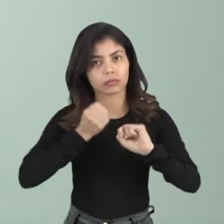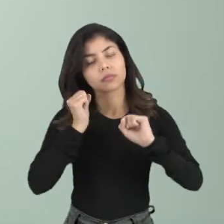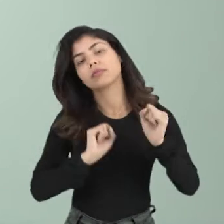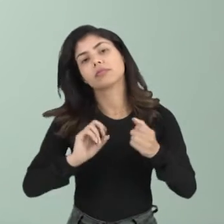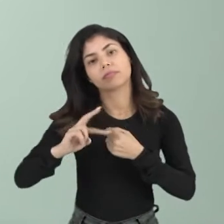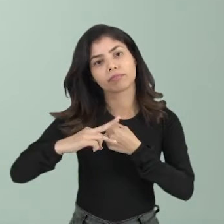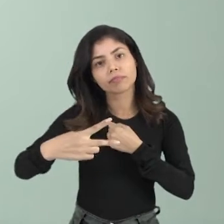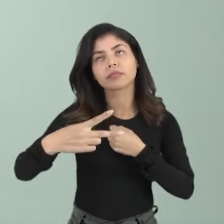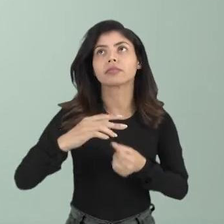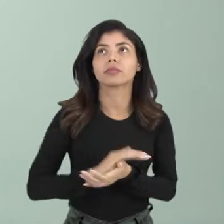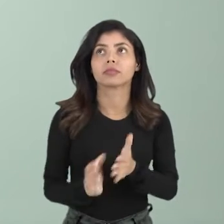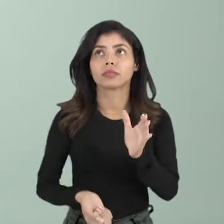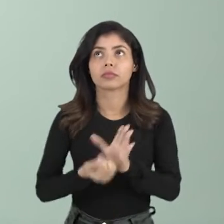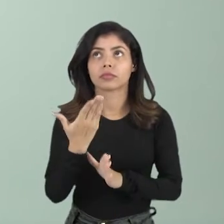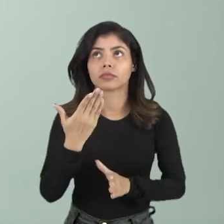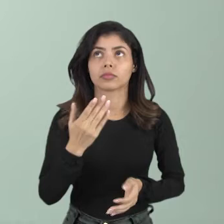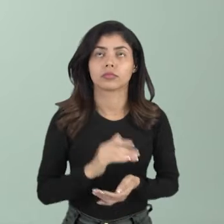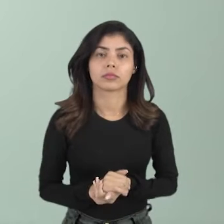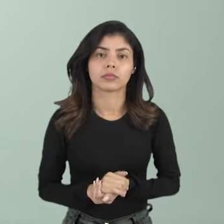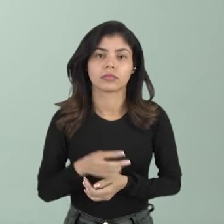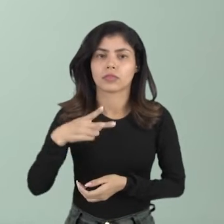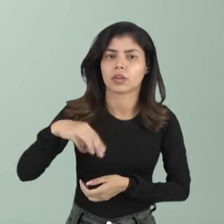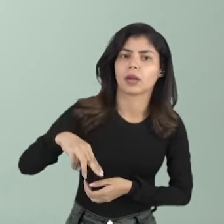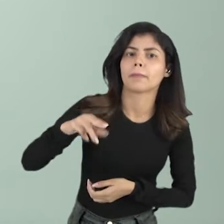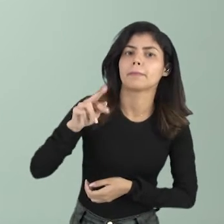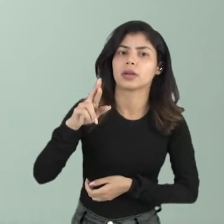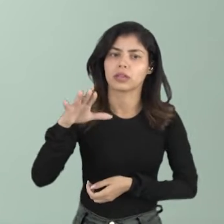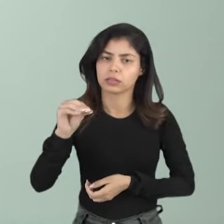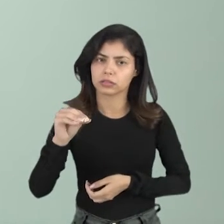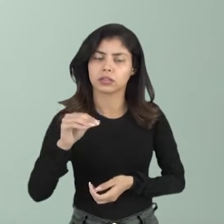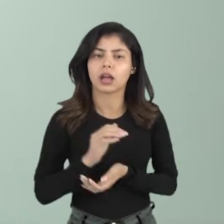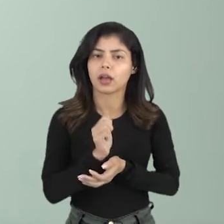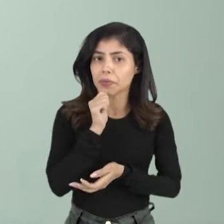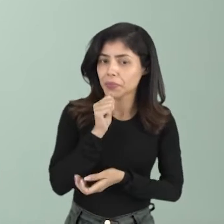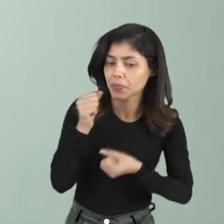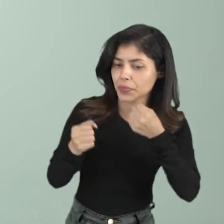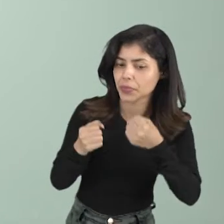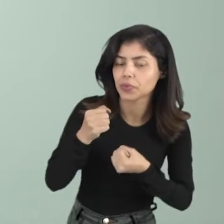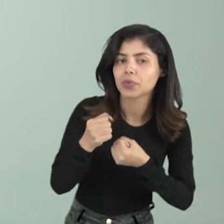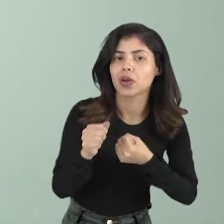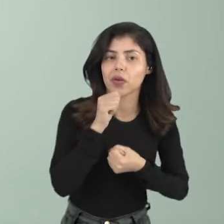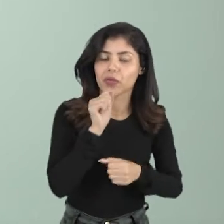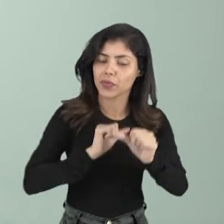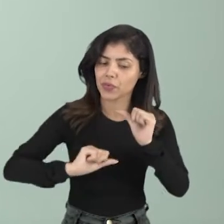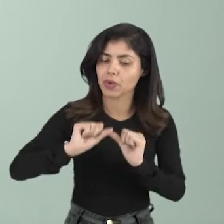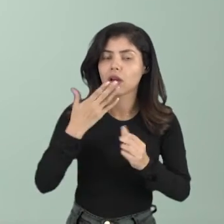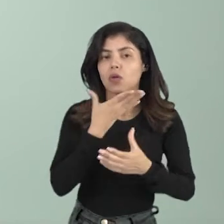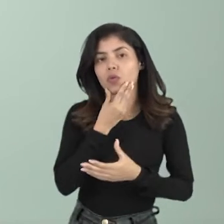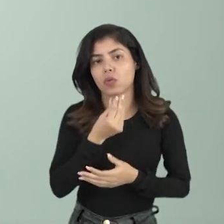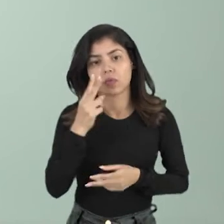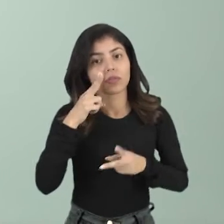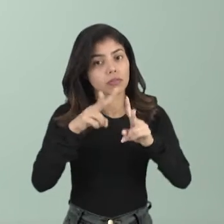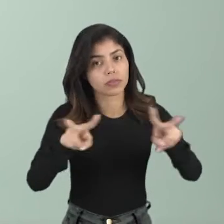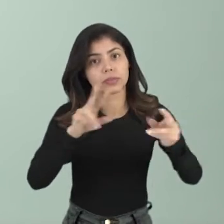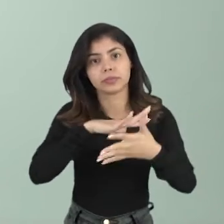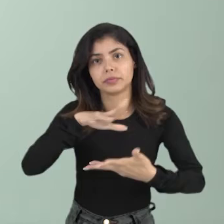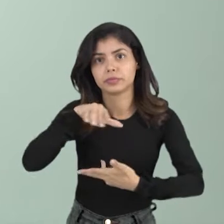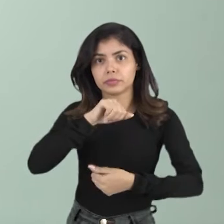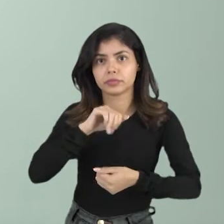consequentemente, a criação de algumas máquinas, né, da locomotiva, e isso modifica a forma como o homem vê o